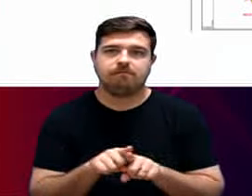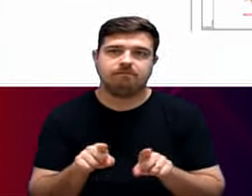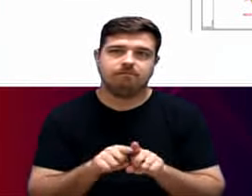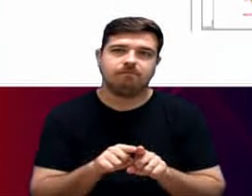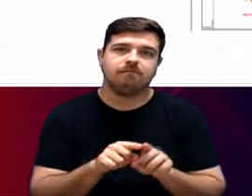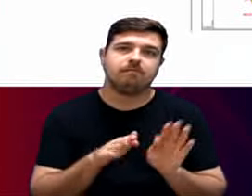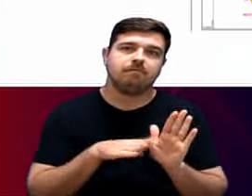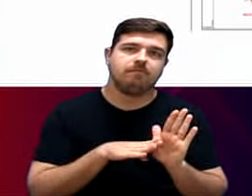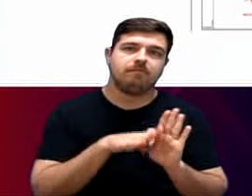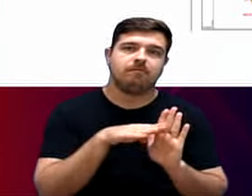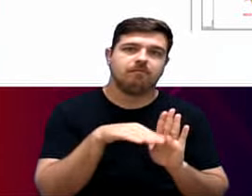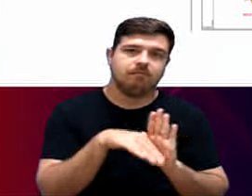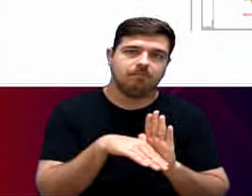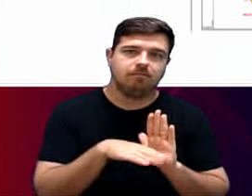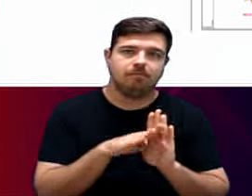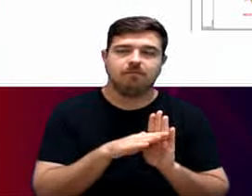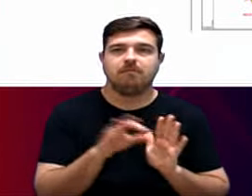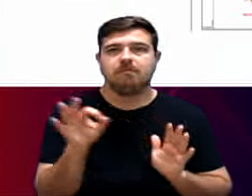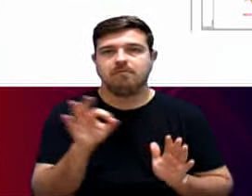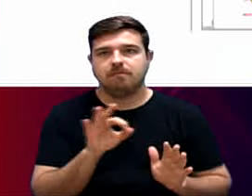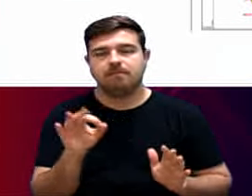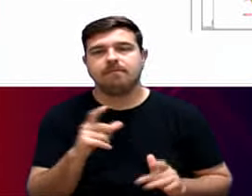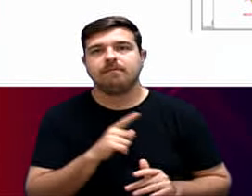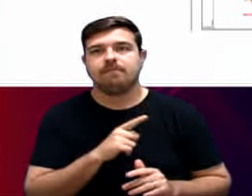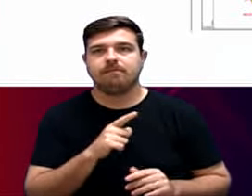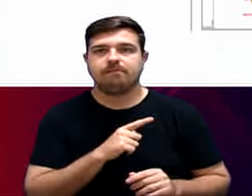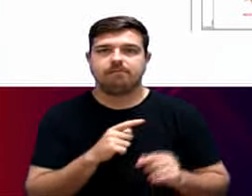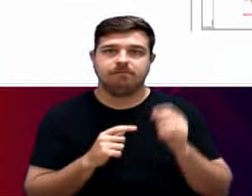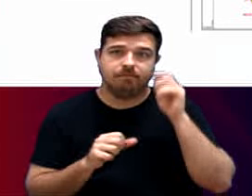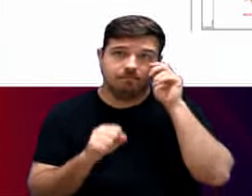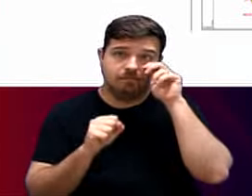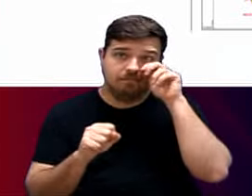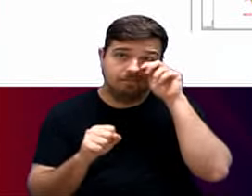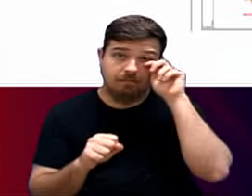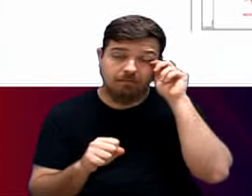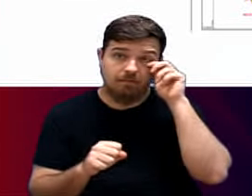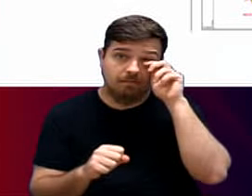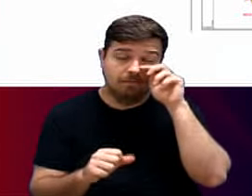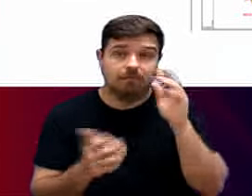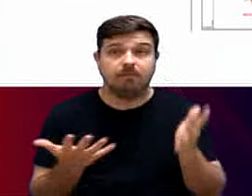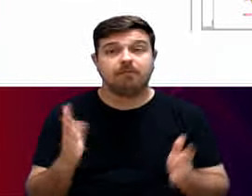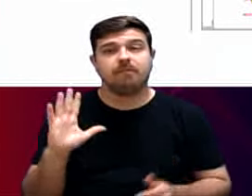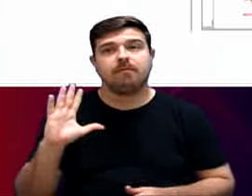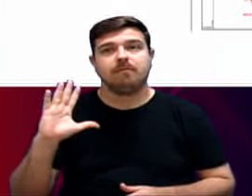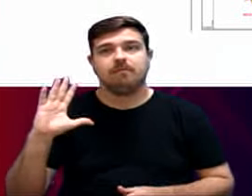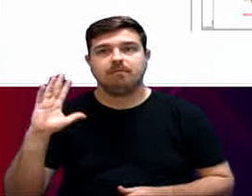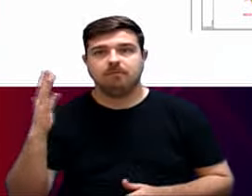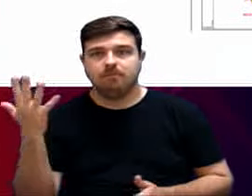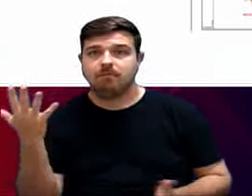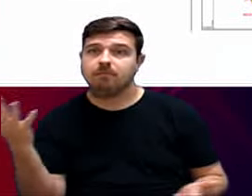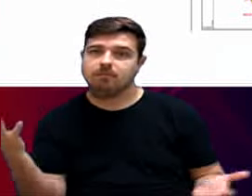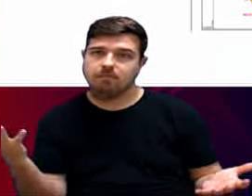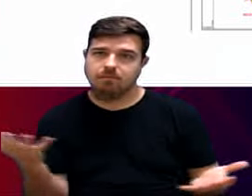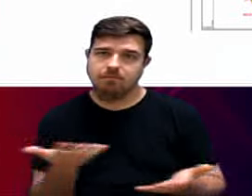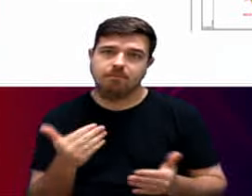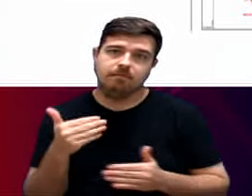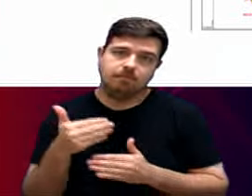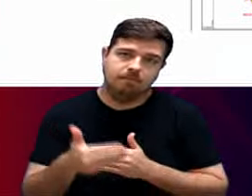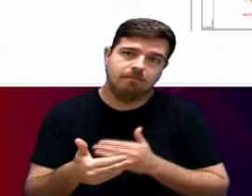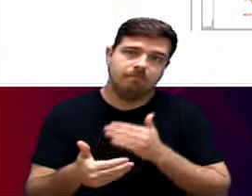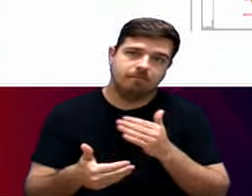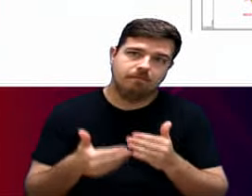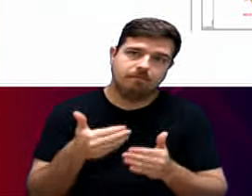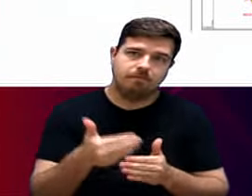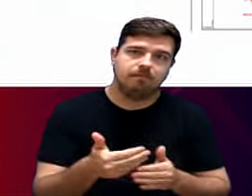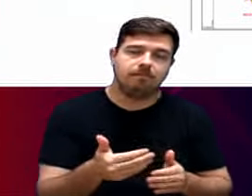percentual de permeabilidade então o que que aconteceu nesse e eh ao longo desse